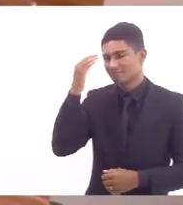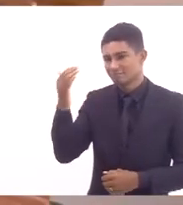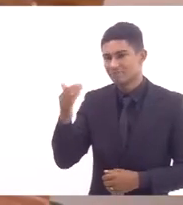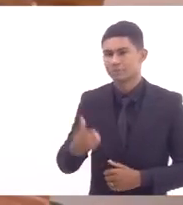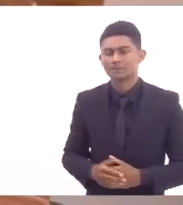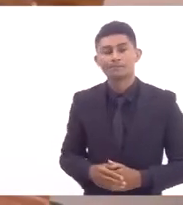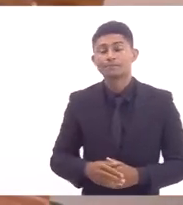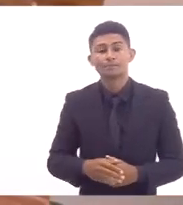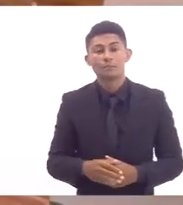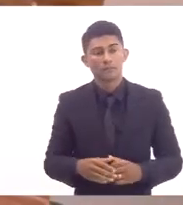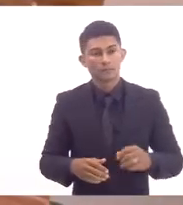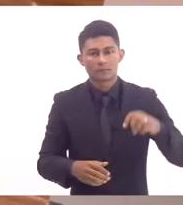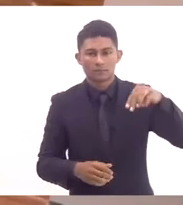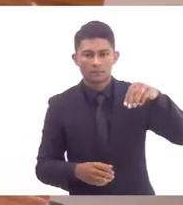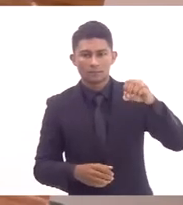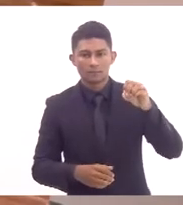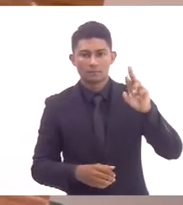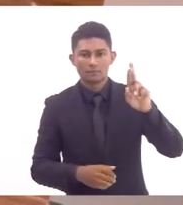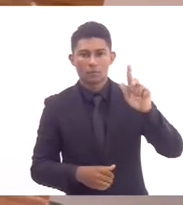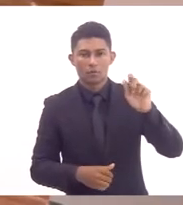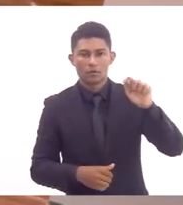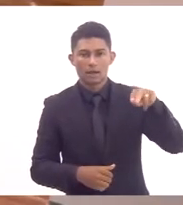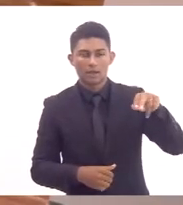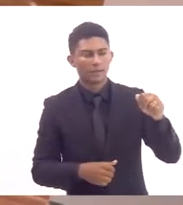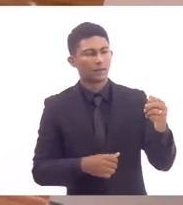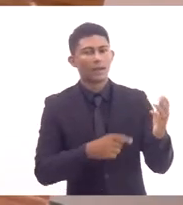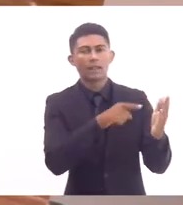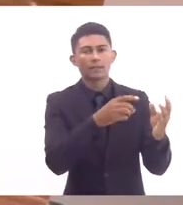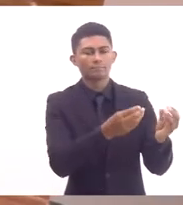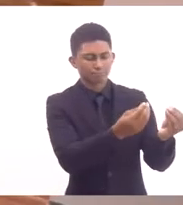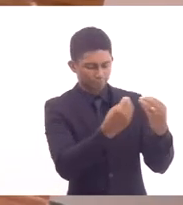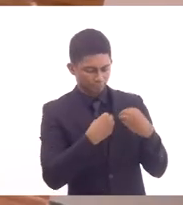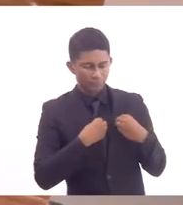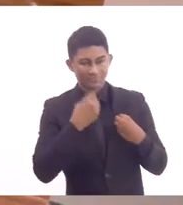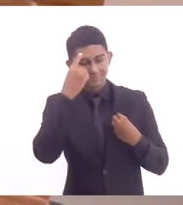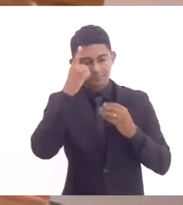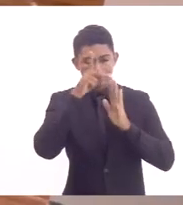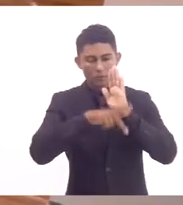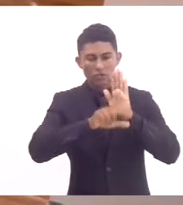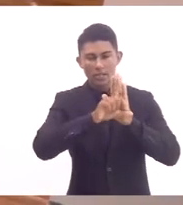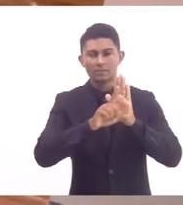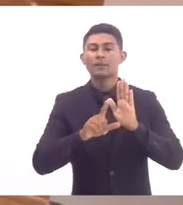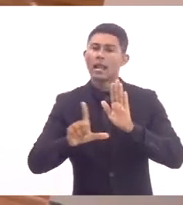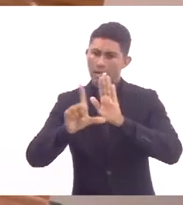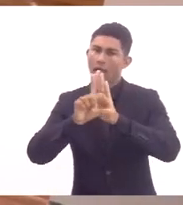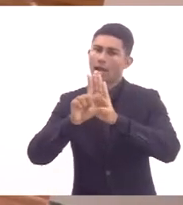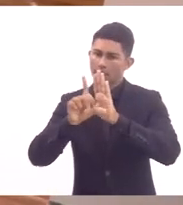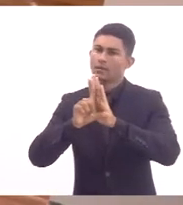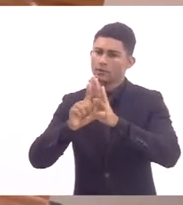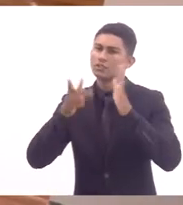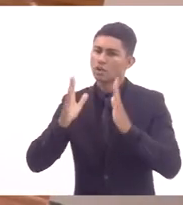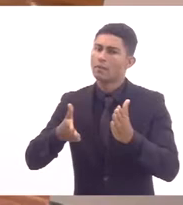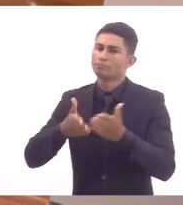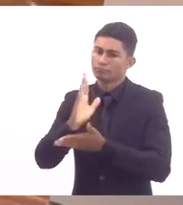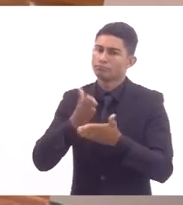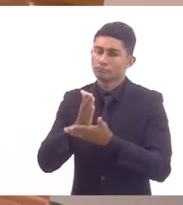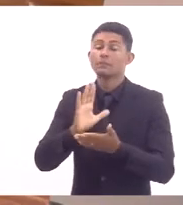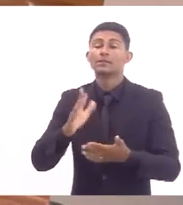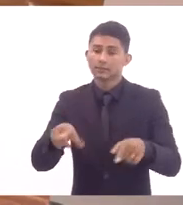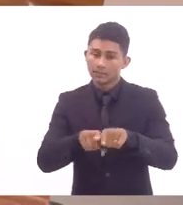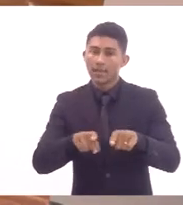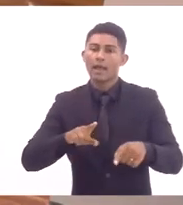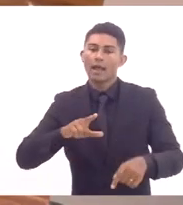a Morgana me trouxe aqui um projeto é de dar pão das leis que a gente já conseguiu aprovar matem Os projetos que estão